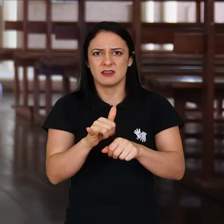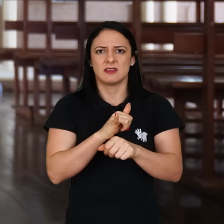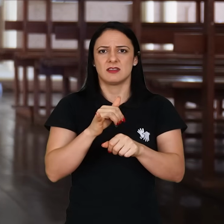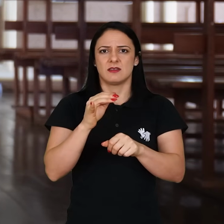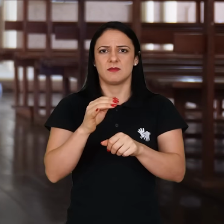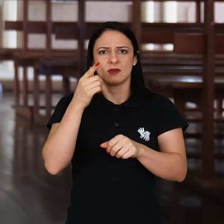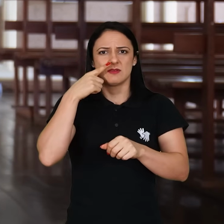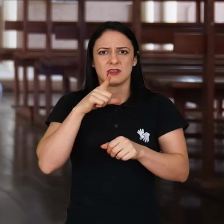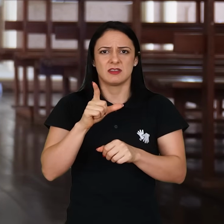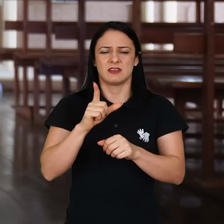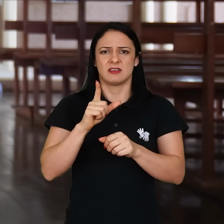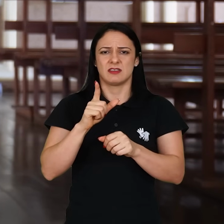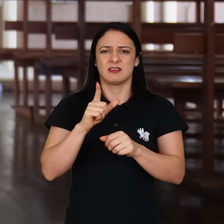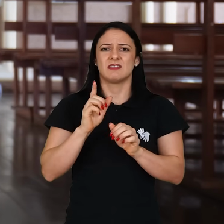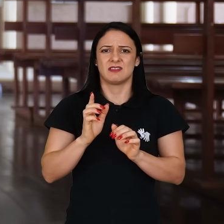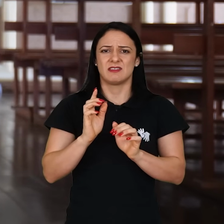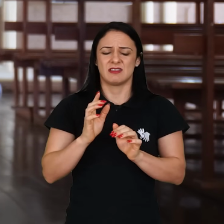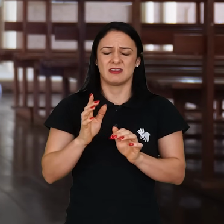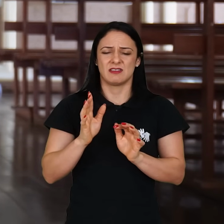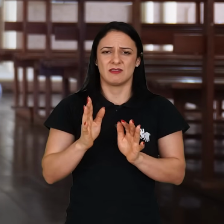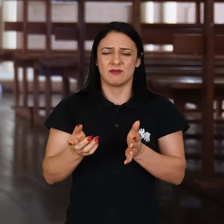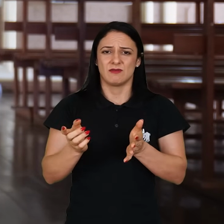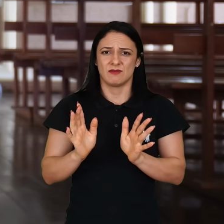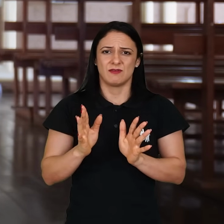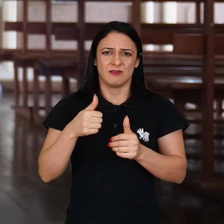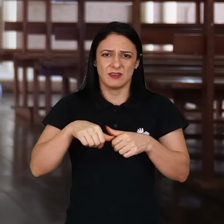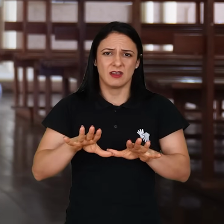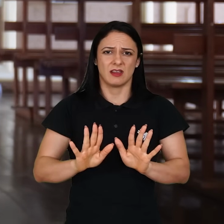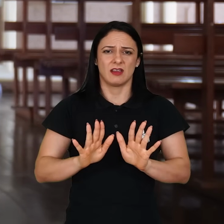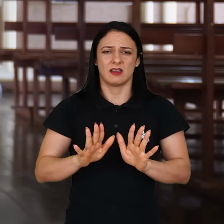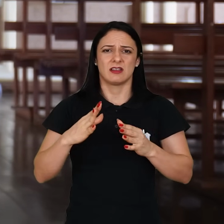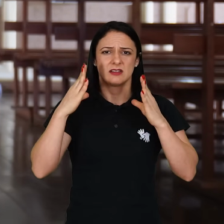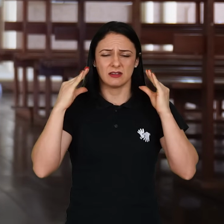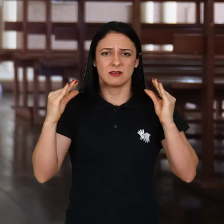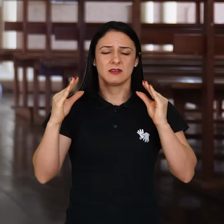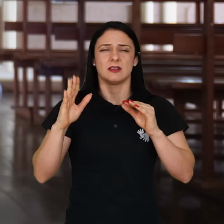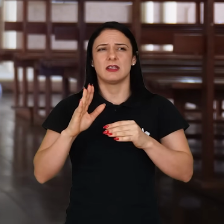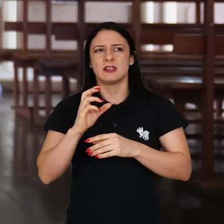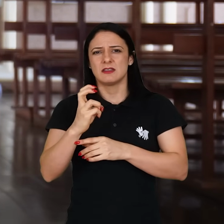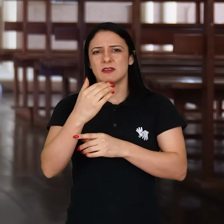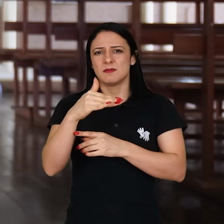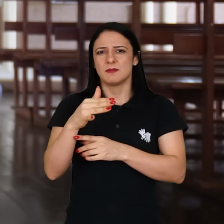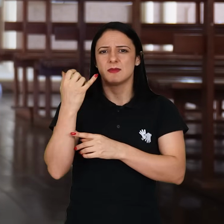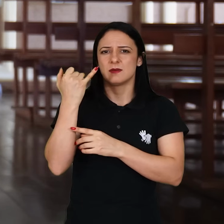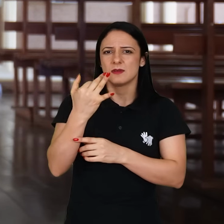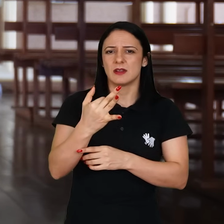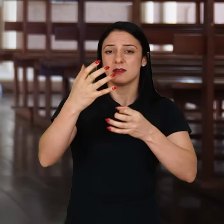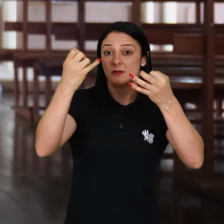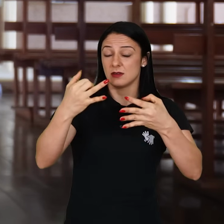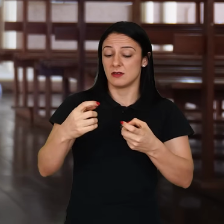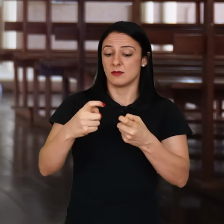ele voltasse novamente. Aí deu o momento da visita do médico, que era 5:30 da manhã. Eu contei o que